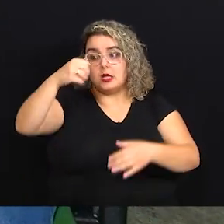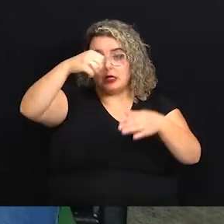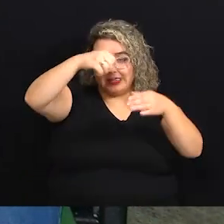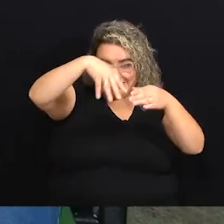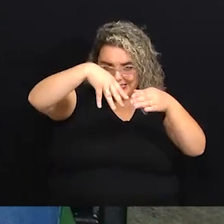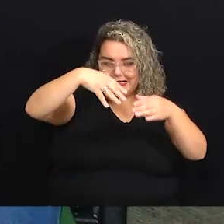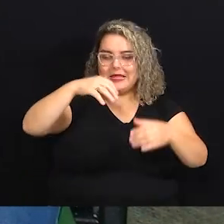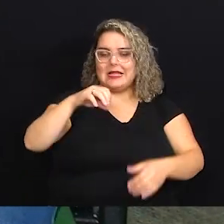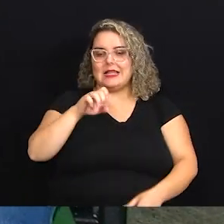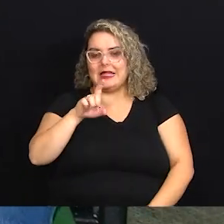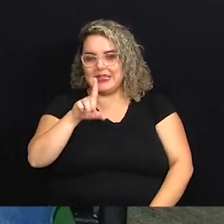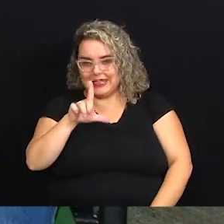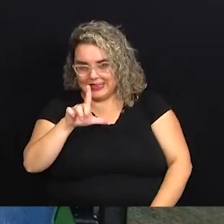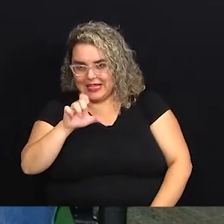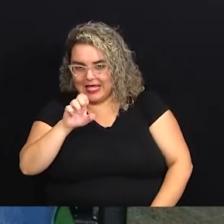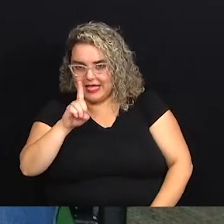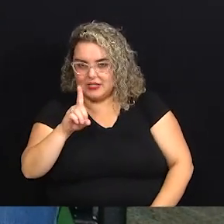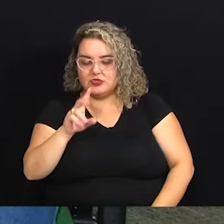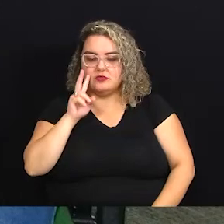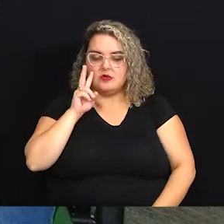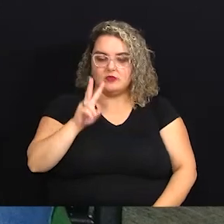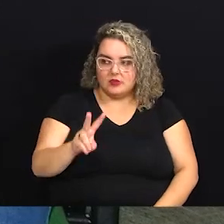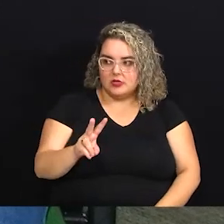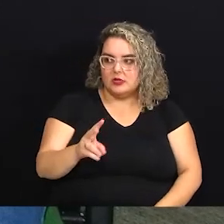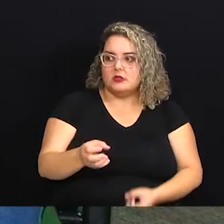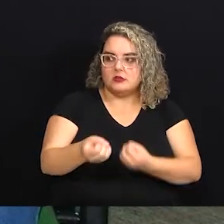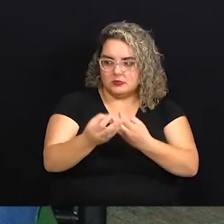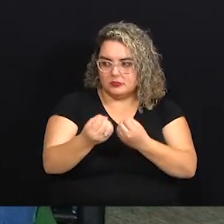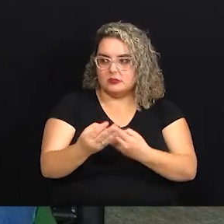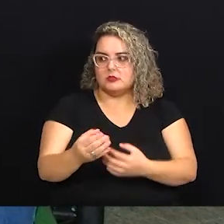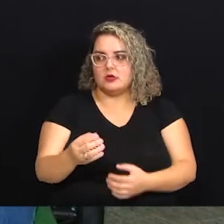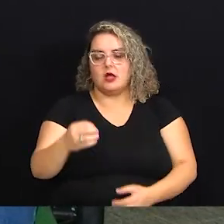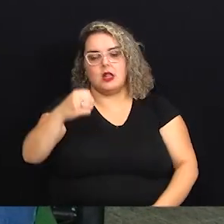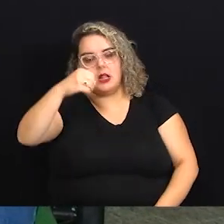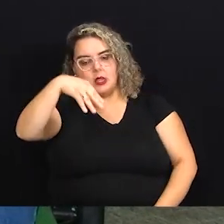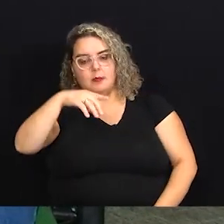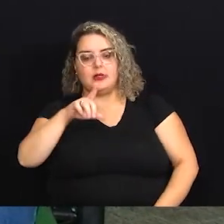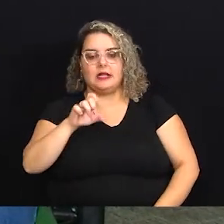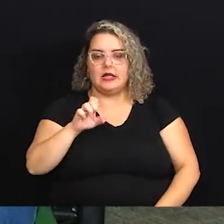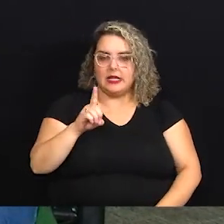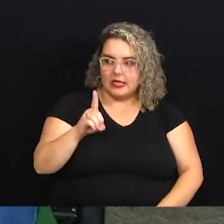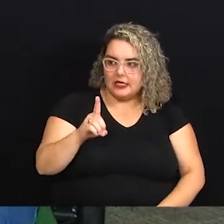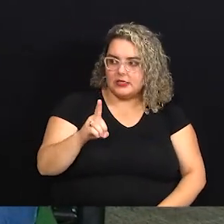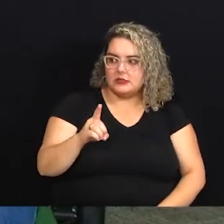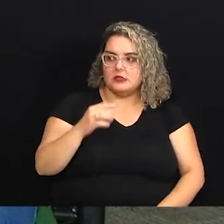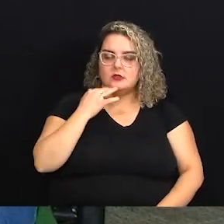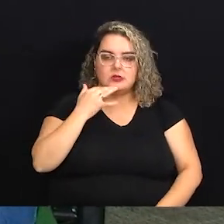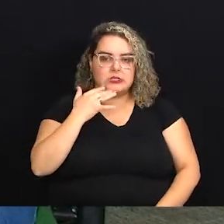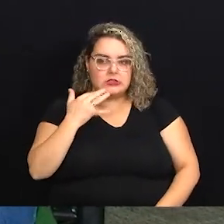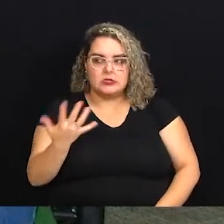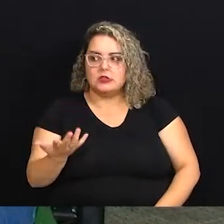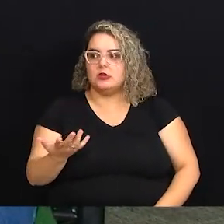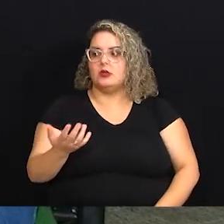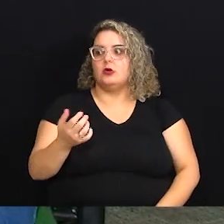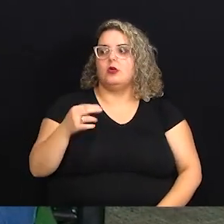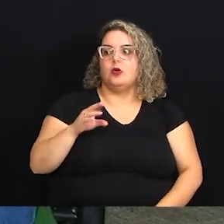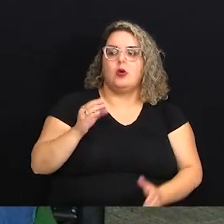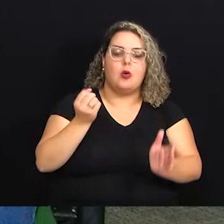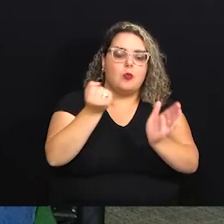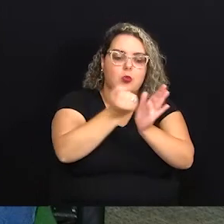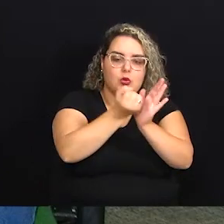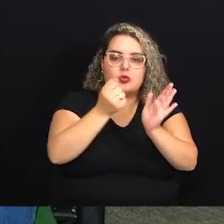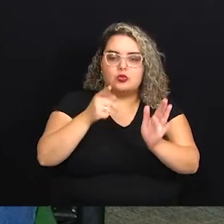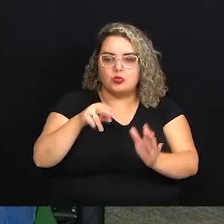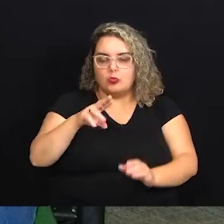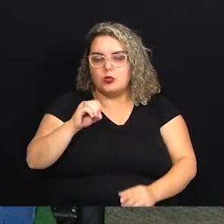Geralmente a lâmpada LED, na própria caixinha você vai ver essas informações. Geralmente são selos coloridos ou